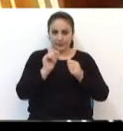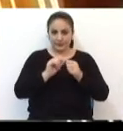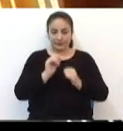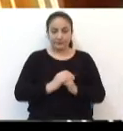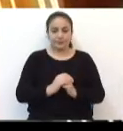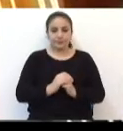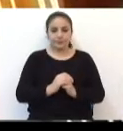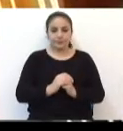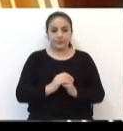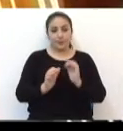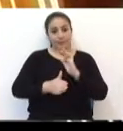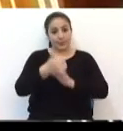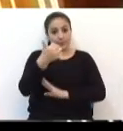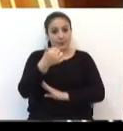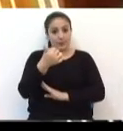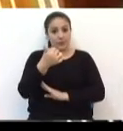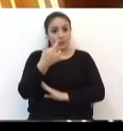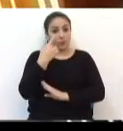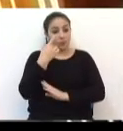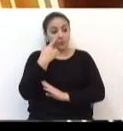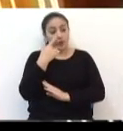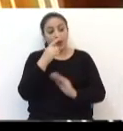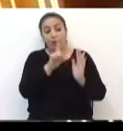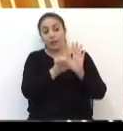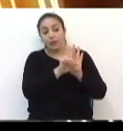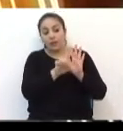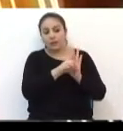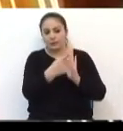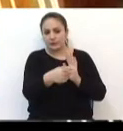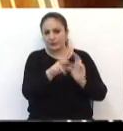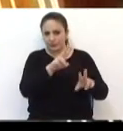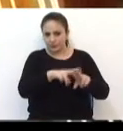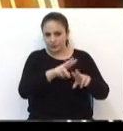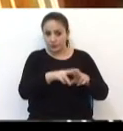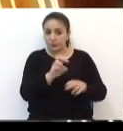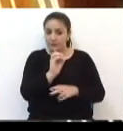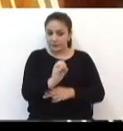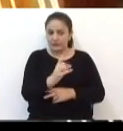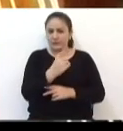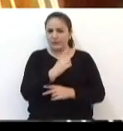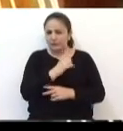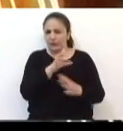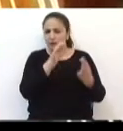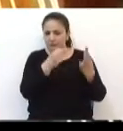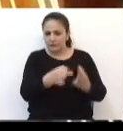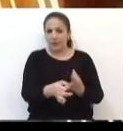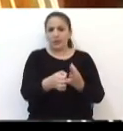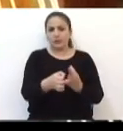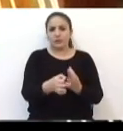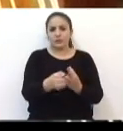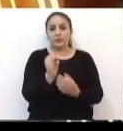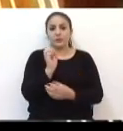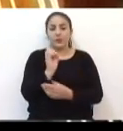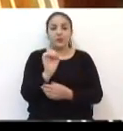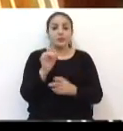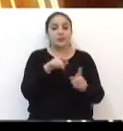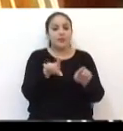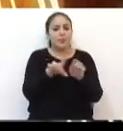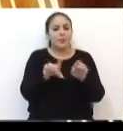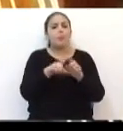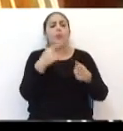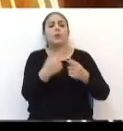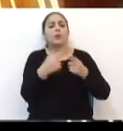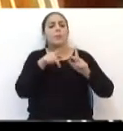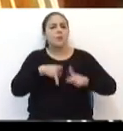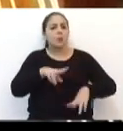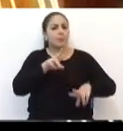tratar, primeiramente, da questão da legalidade dessa prisão, se realmente existe a materialidade ou o elemento que levou esse sujeito a